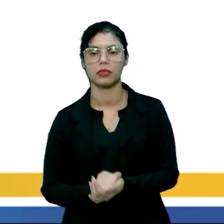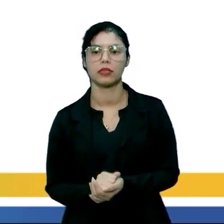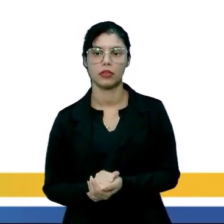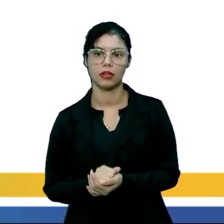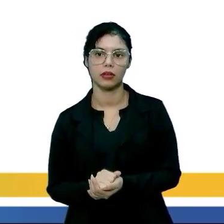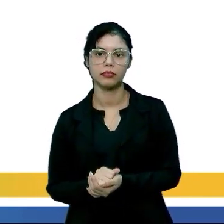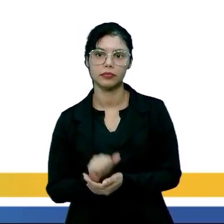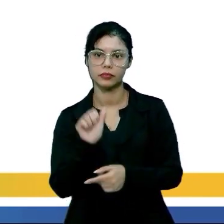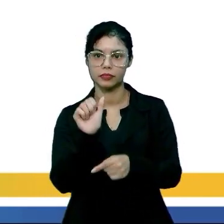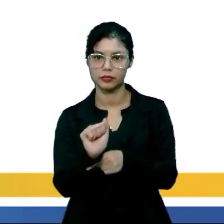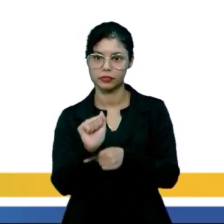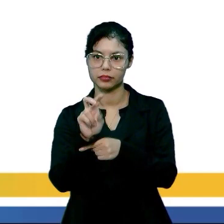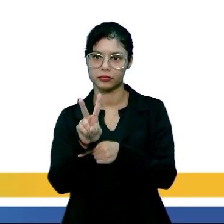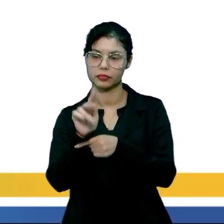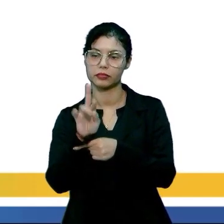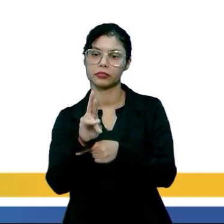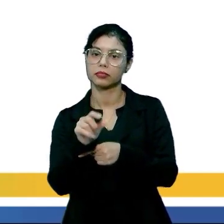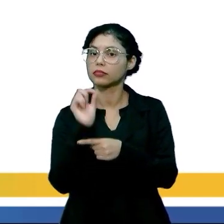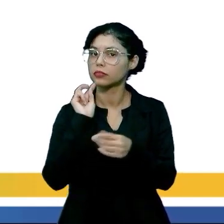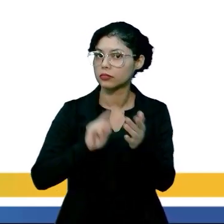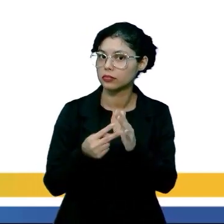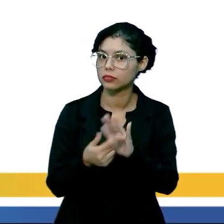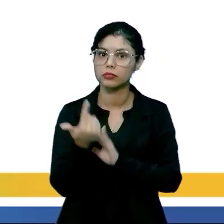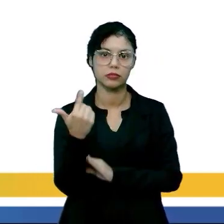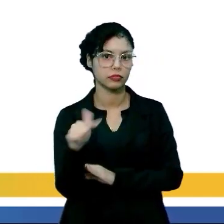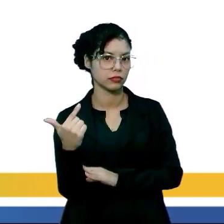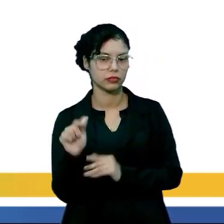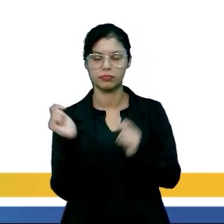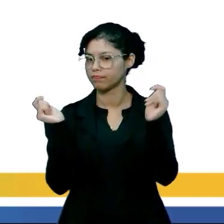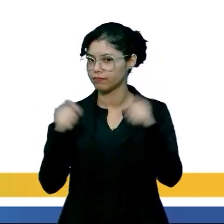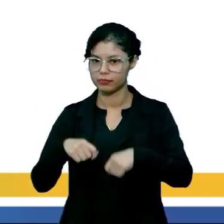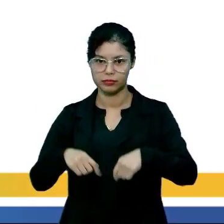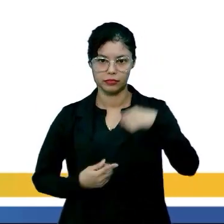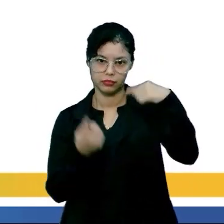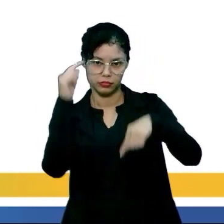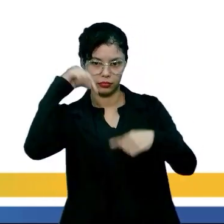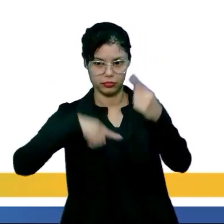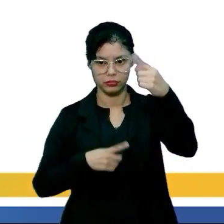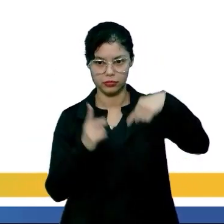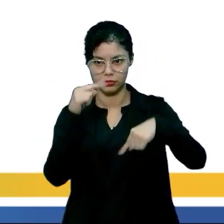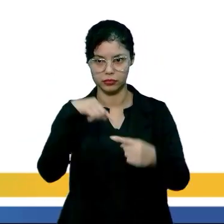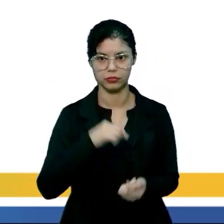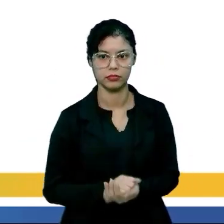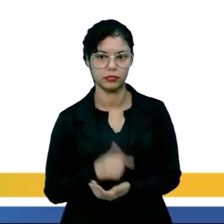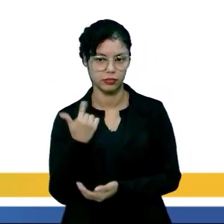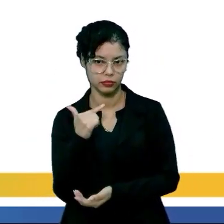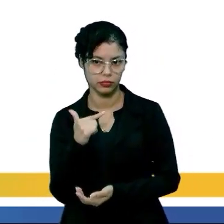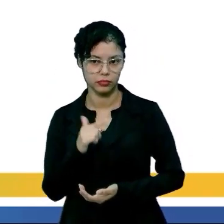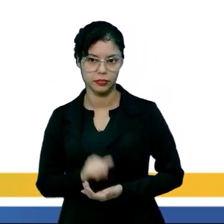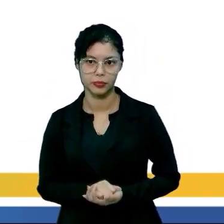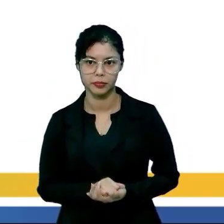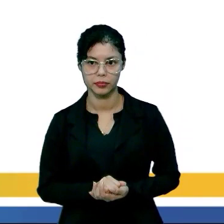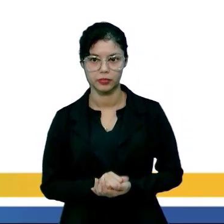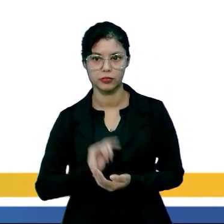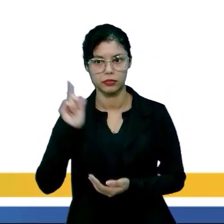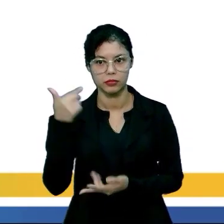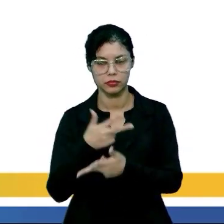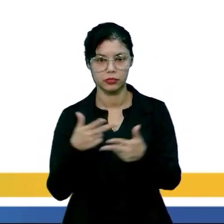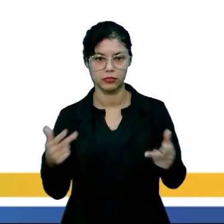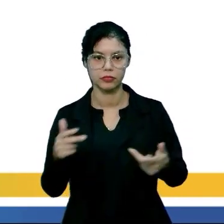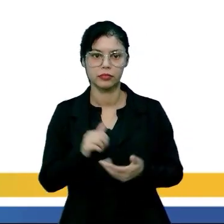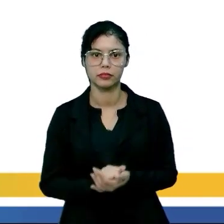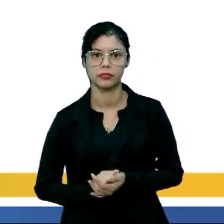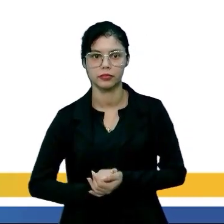São avasculares, que quer dizer o quê? Não possuem vasos condutores. Outra coisa interessante,